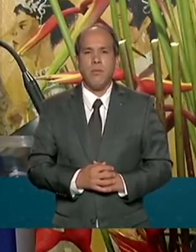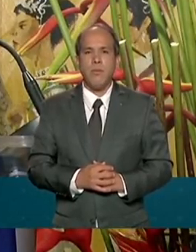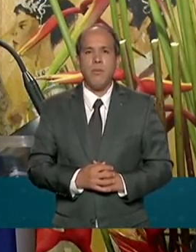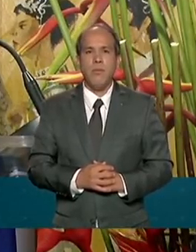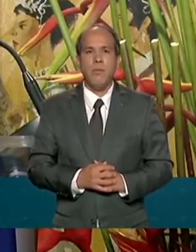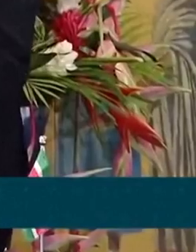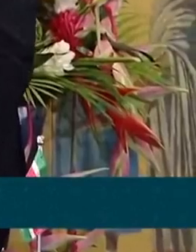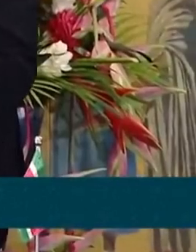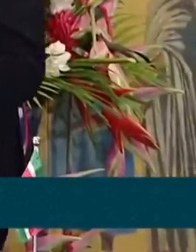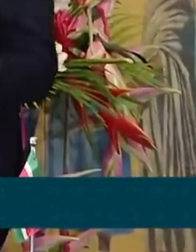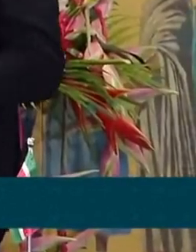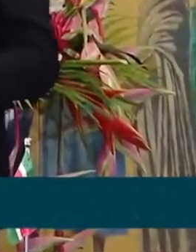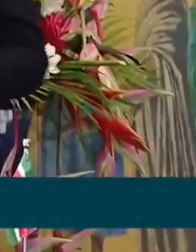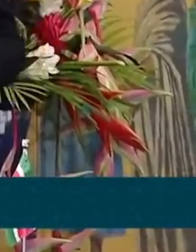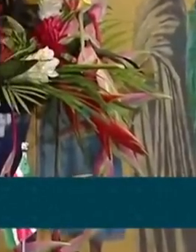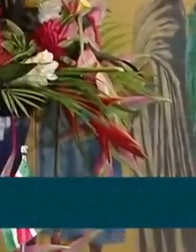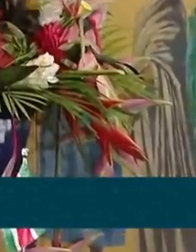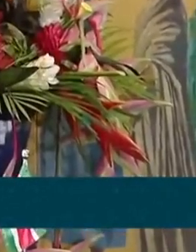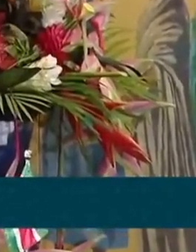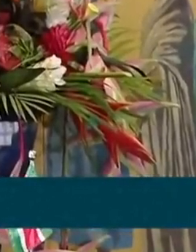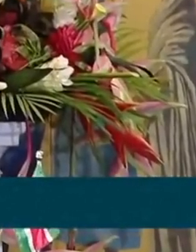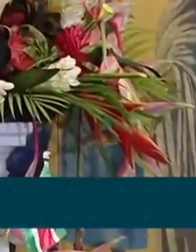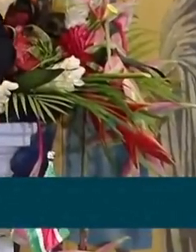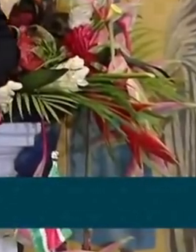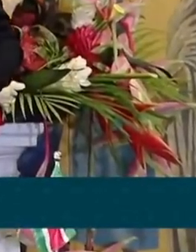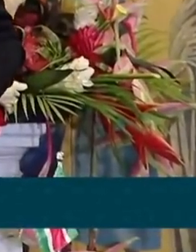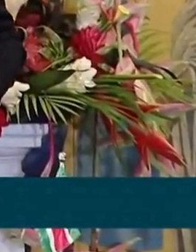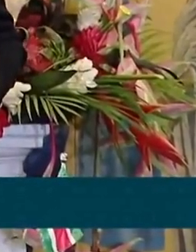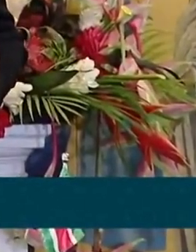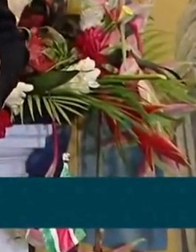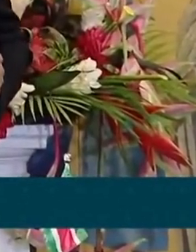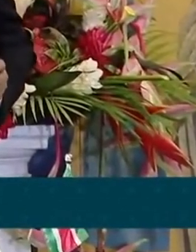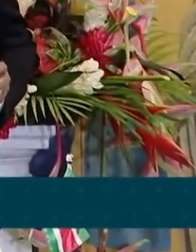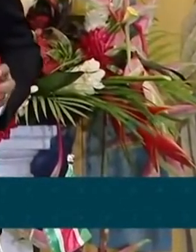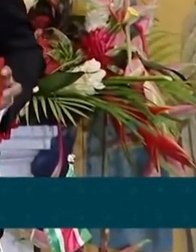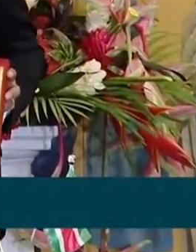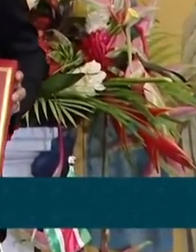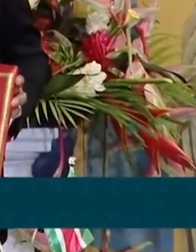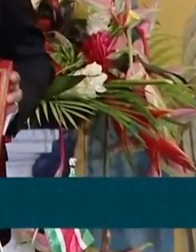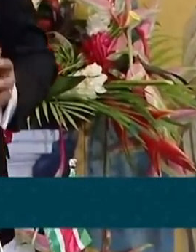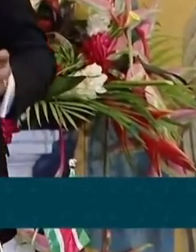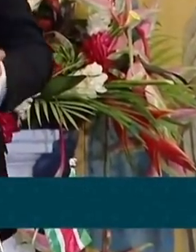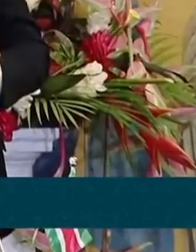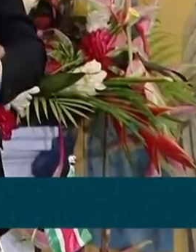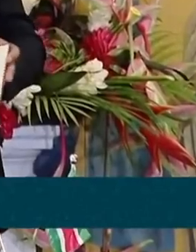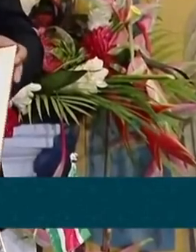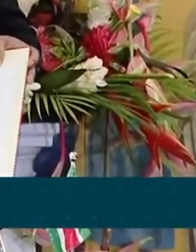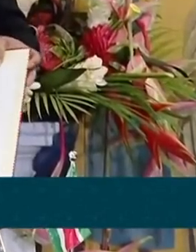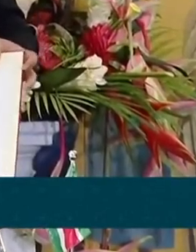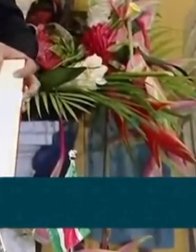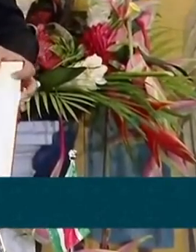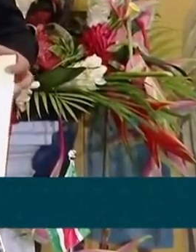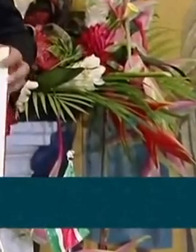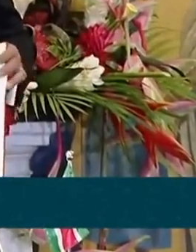and mutual benefit bolsonaro foi o Suriname para tratar de acordos bilaterais em áreas como energia infraestrutura